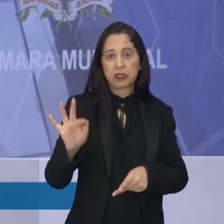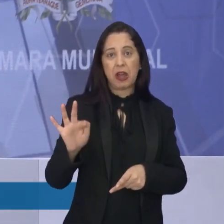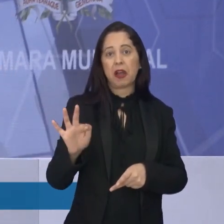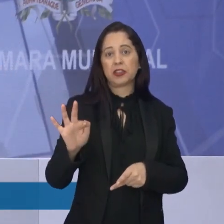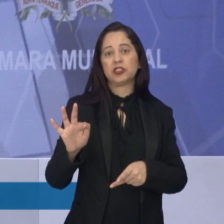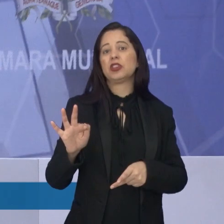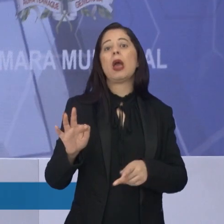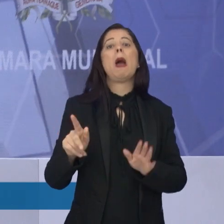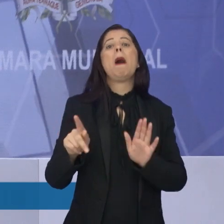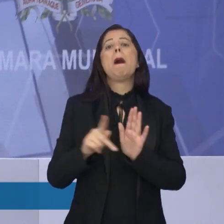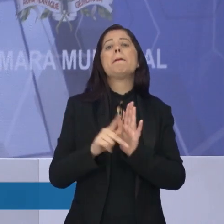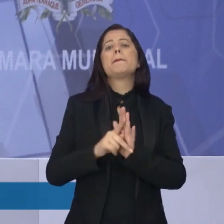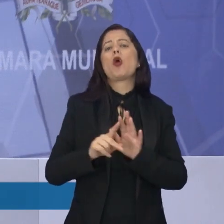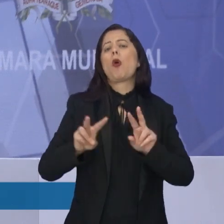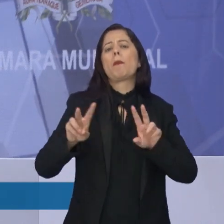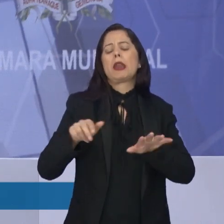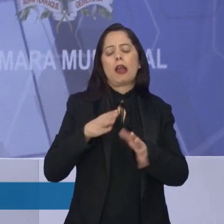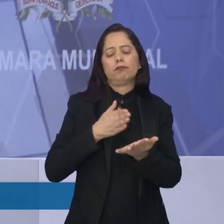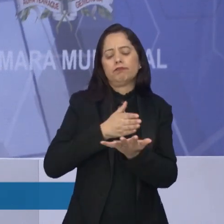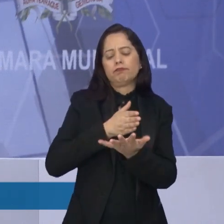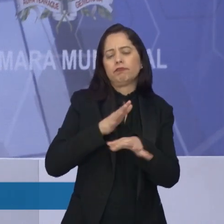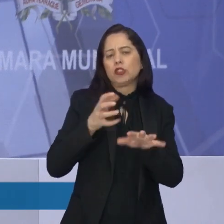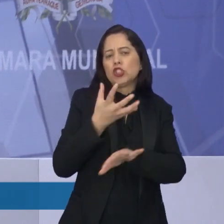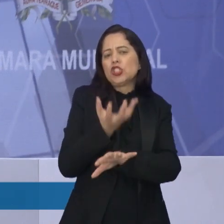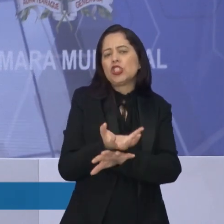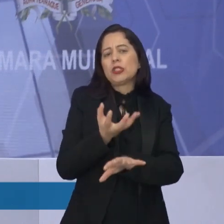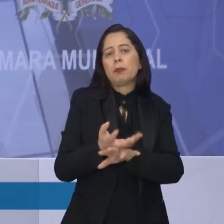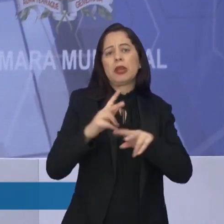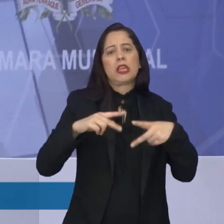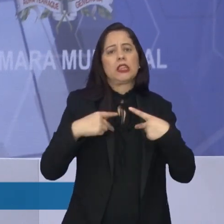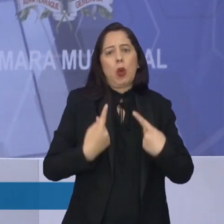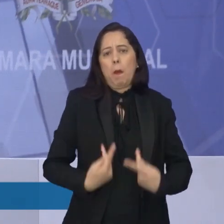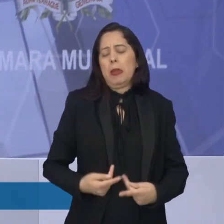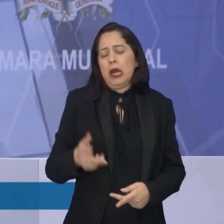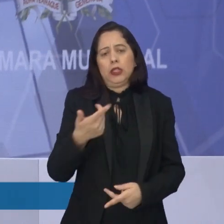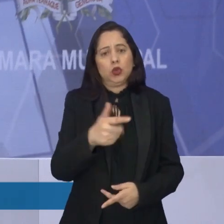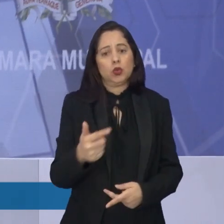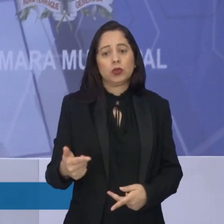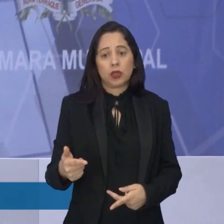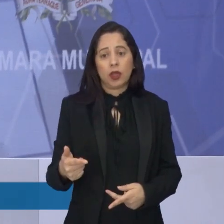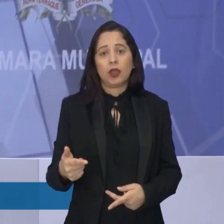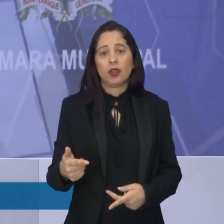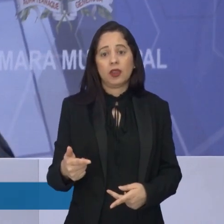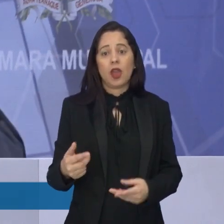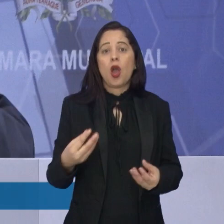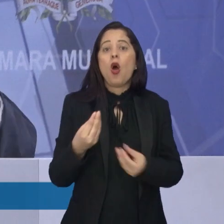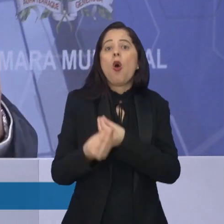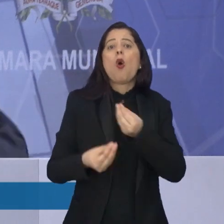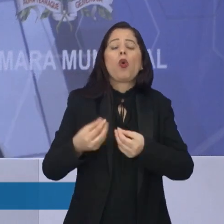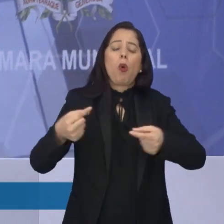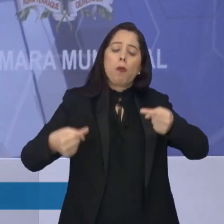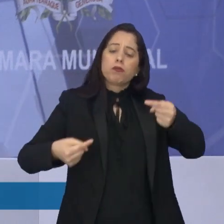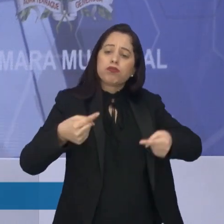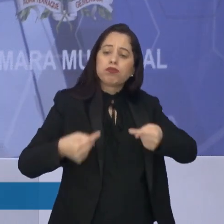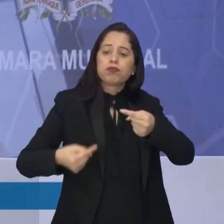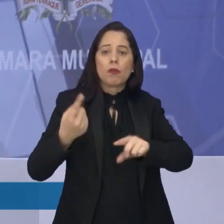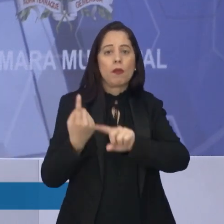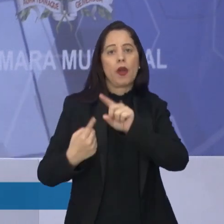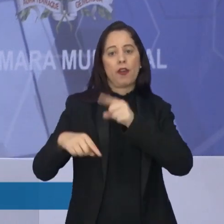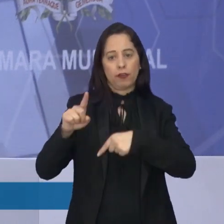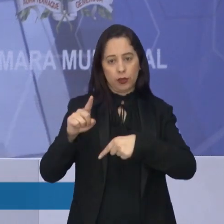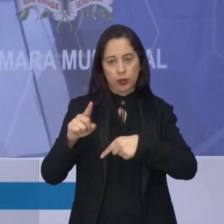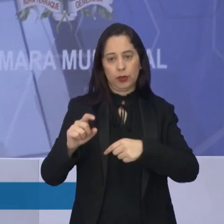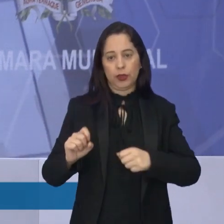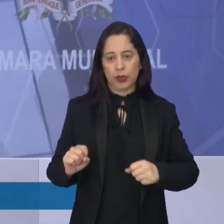muita coisa, inclusive como esta cidade vota, que é uma coisa deplorável e que talvez uma intelectualidade